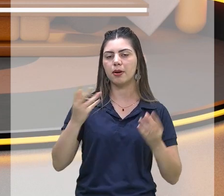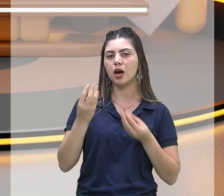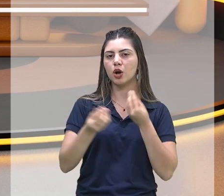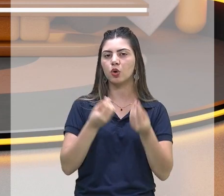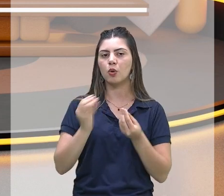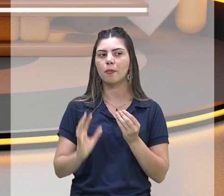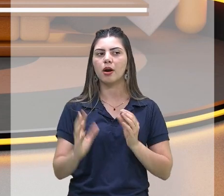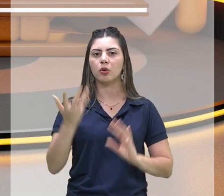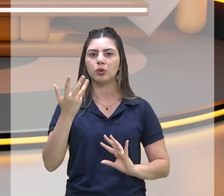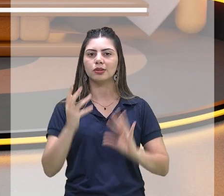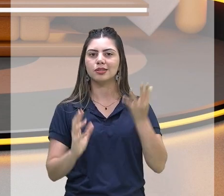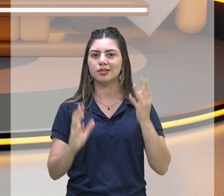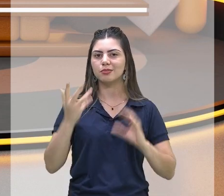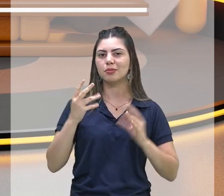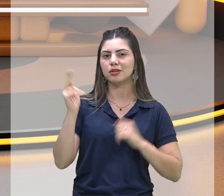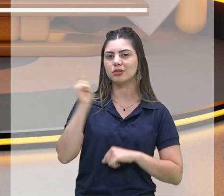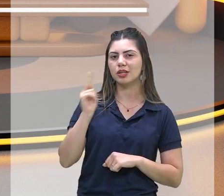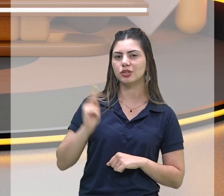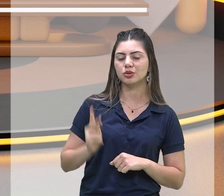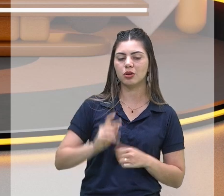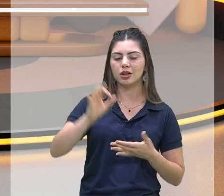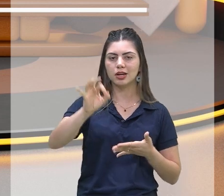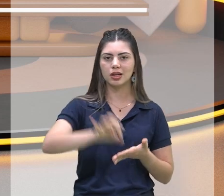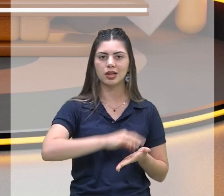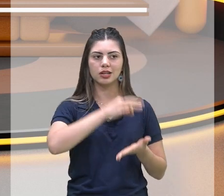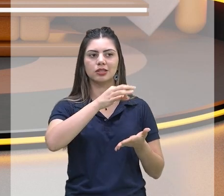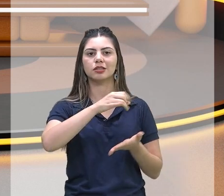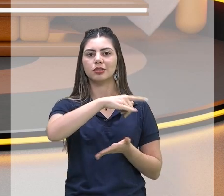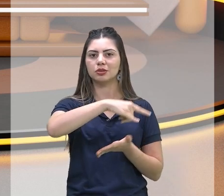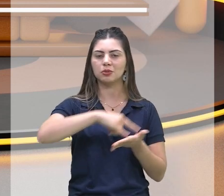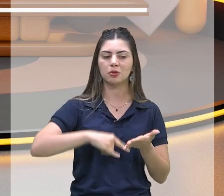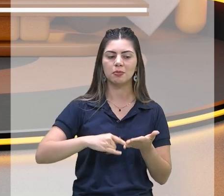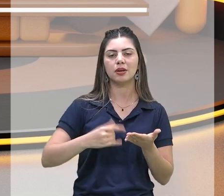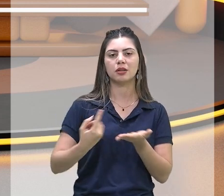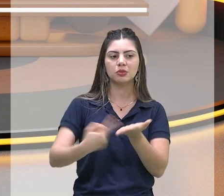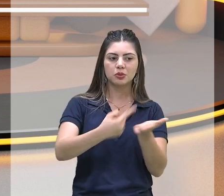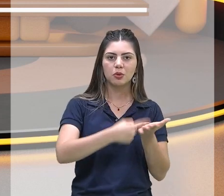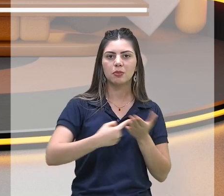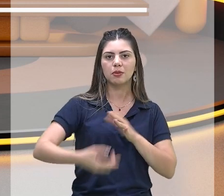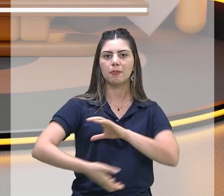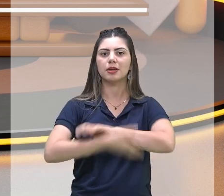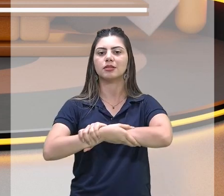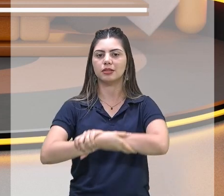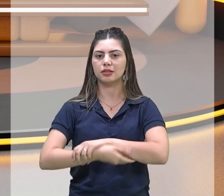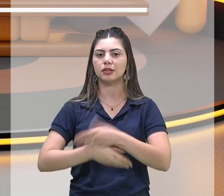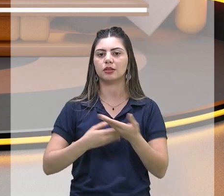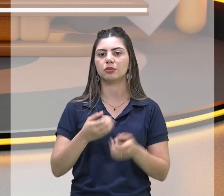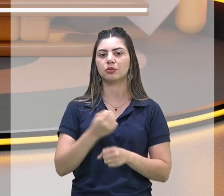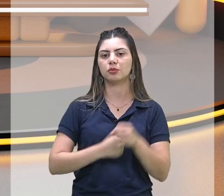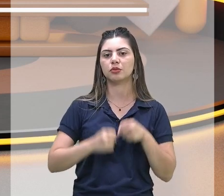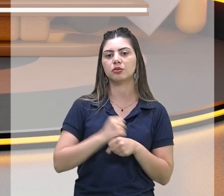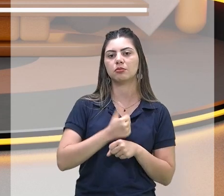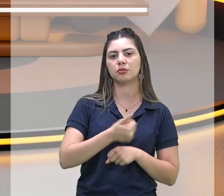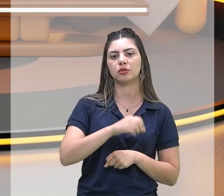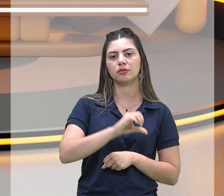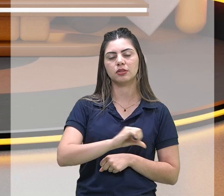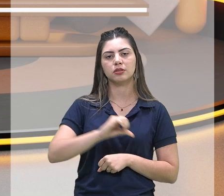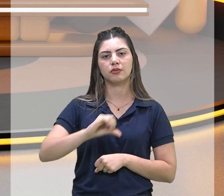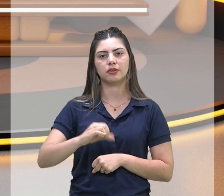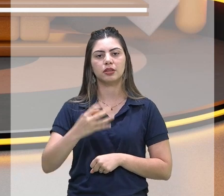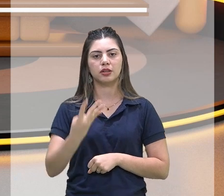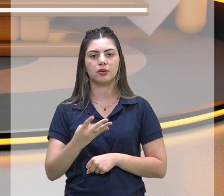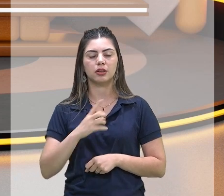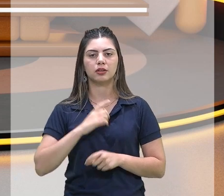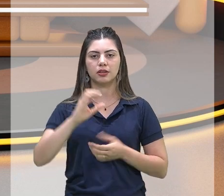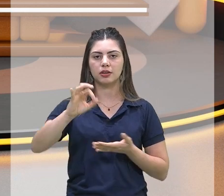esse desenvolvimento da assinatura do Tratado de Assunção, em 1994, a assinatura do Protocolo de